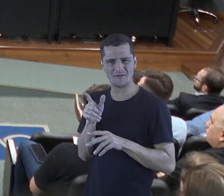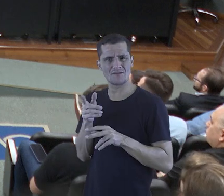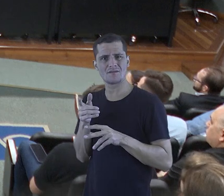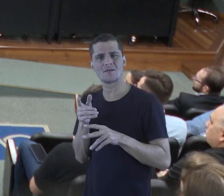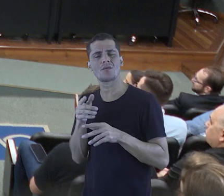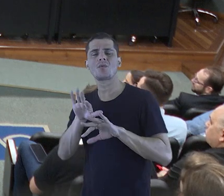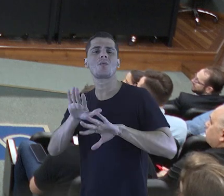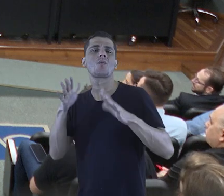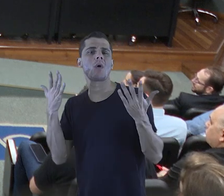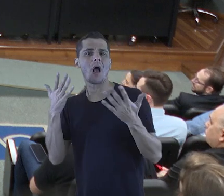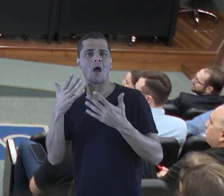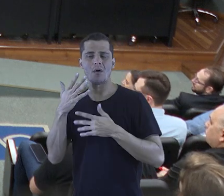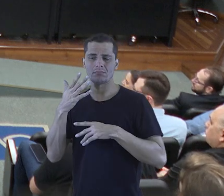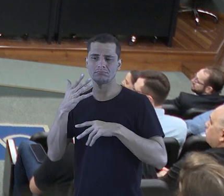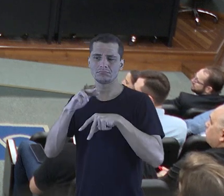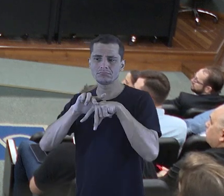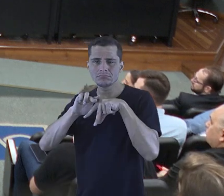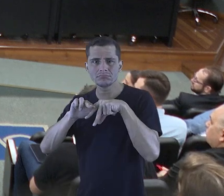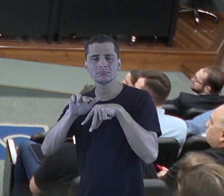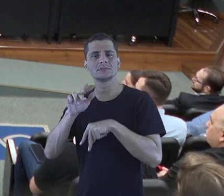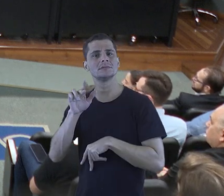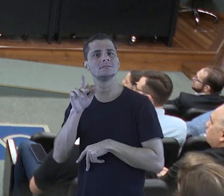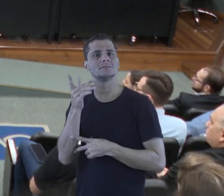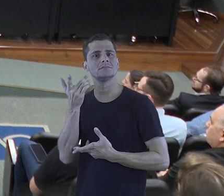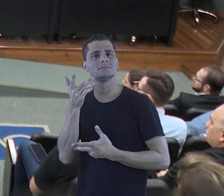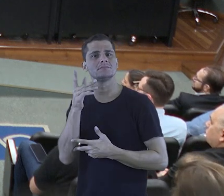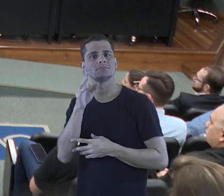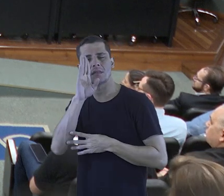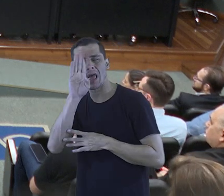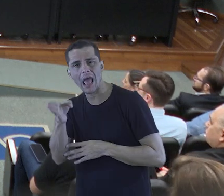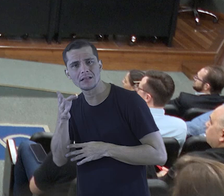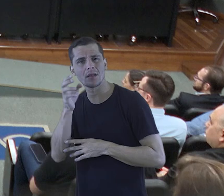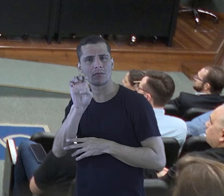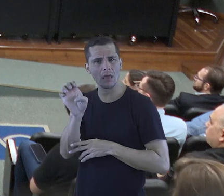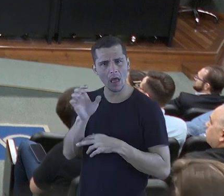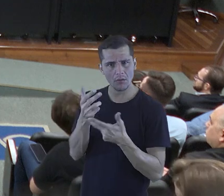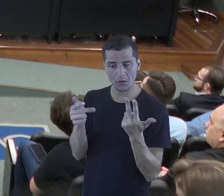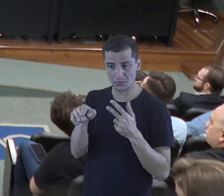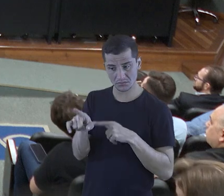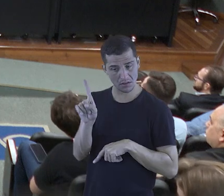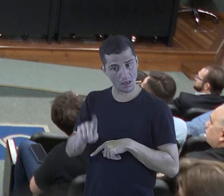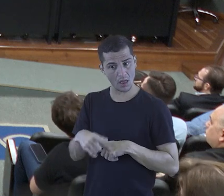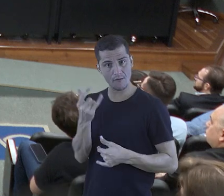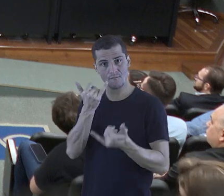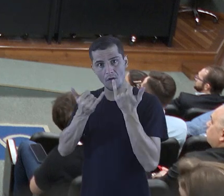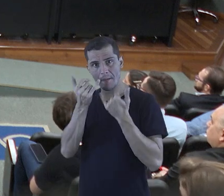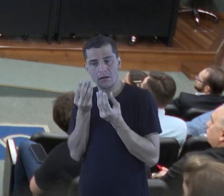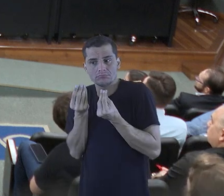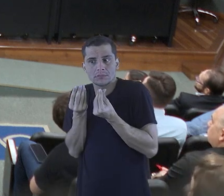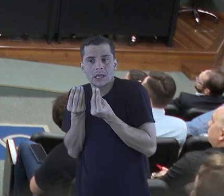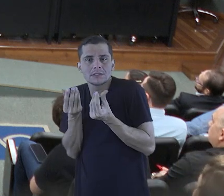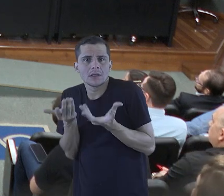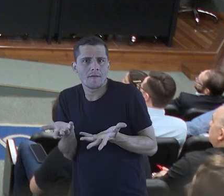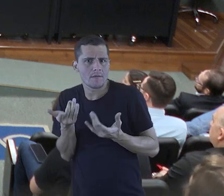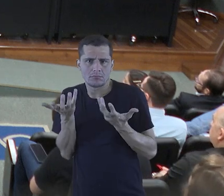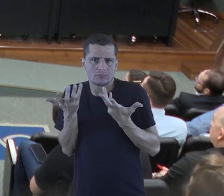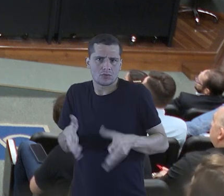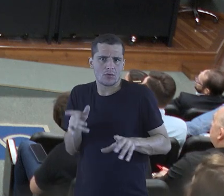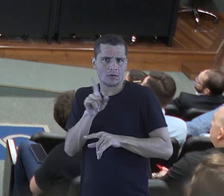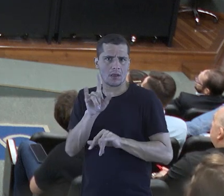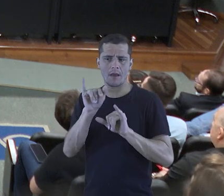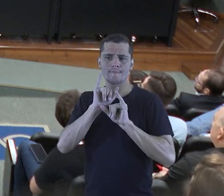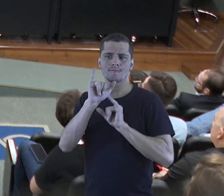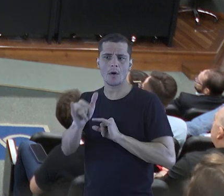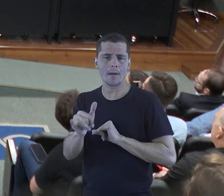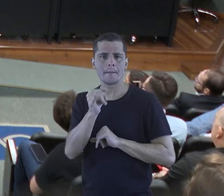que não tem necessidade? Não teria que ter uma opção? Não obrigatório. Mas, obrigatoriamente, é um dado sensível, eu não quero